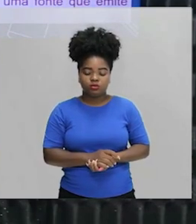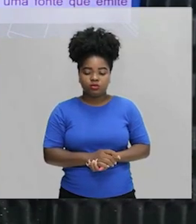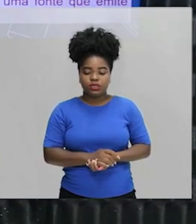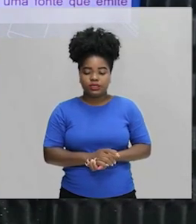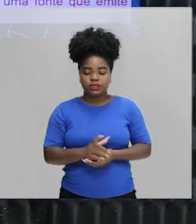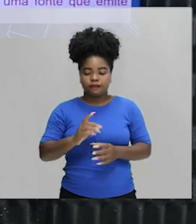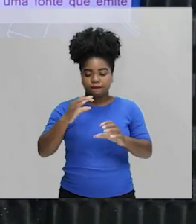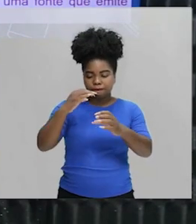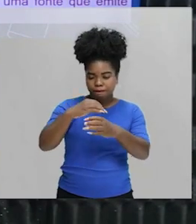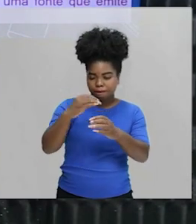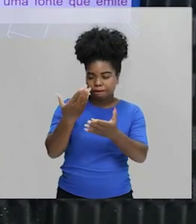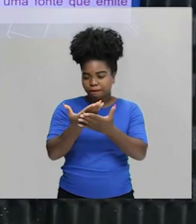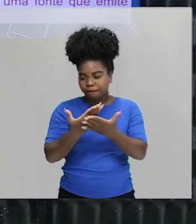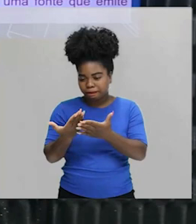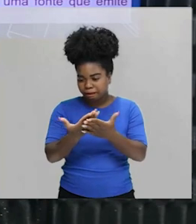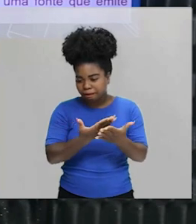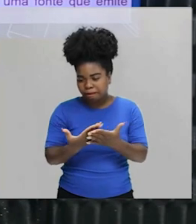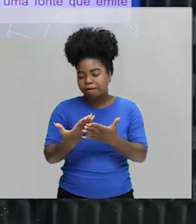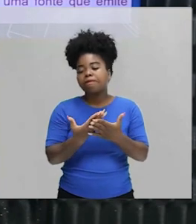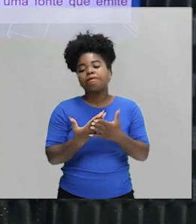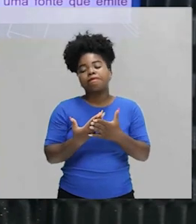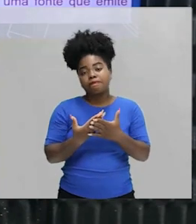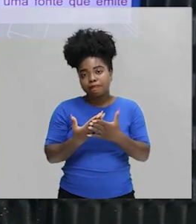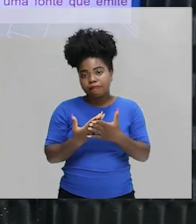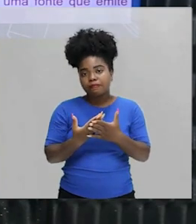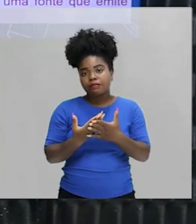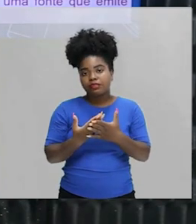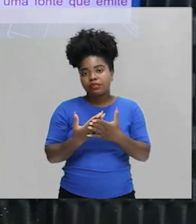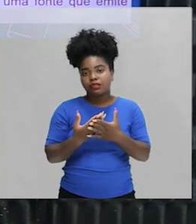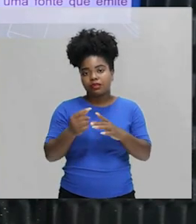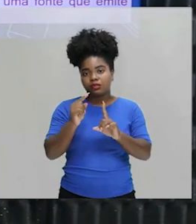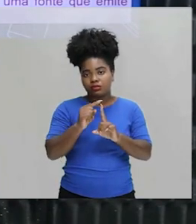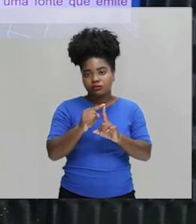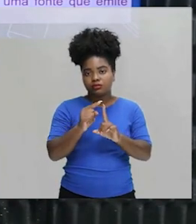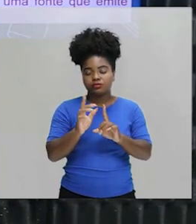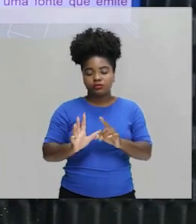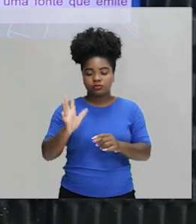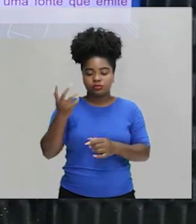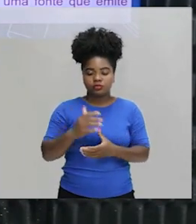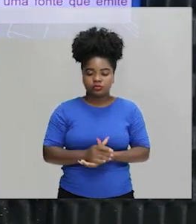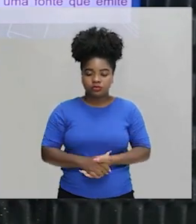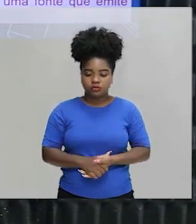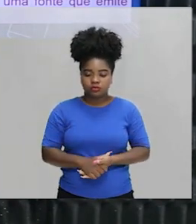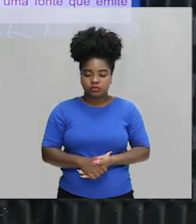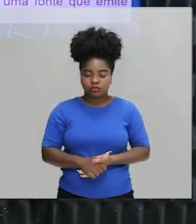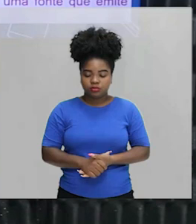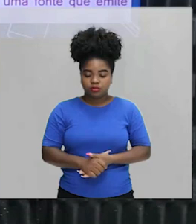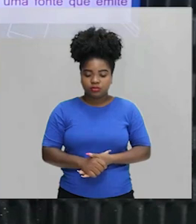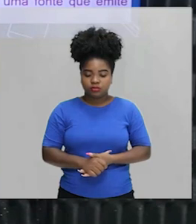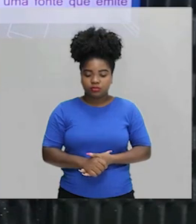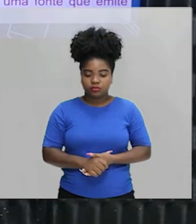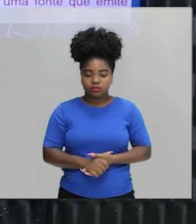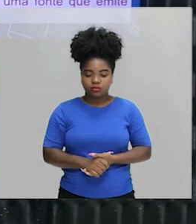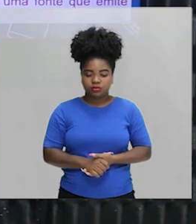espectroscopia desse estudo que vai ser feito em cima desse padrão que vai se formar certo vamos